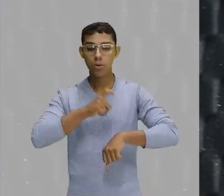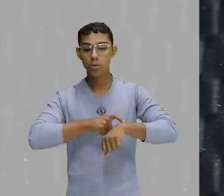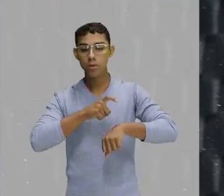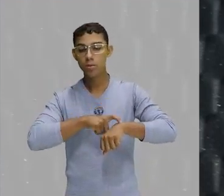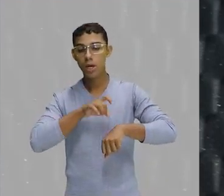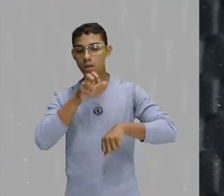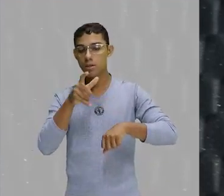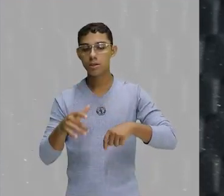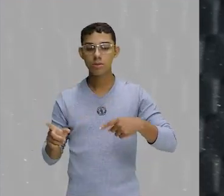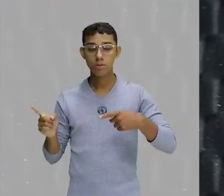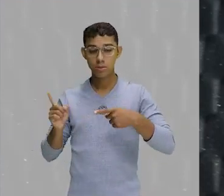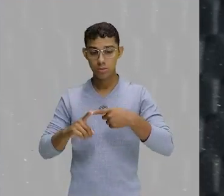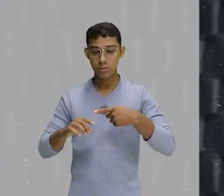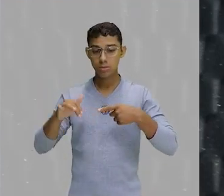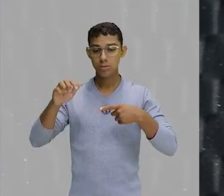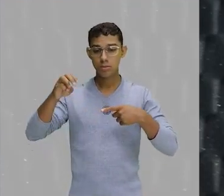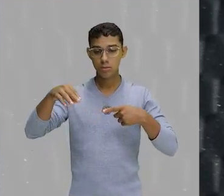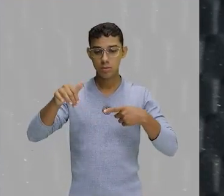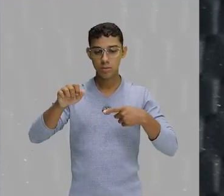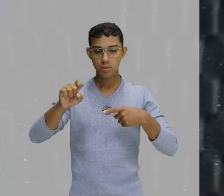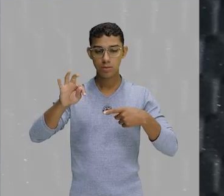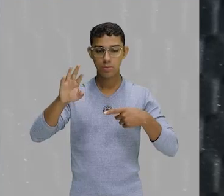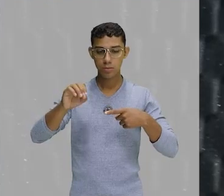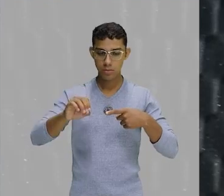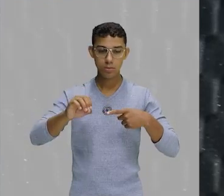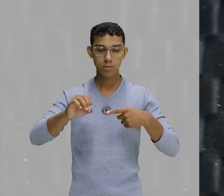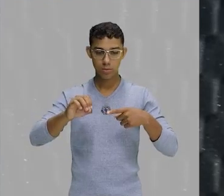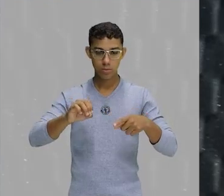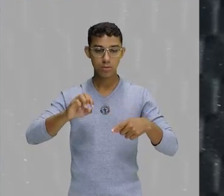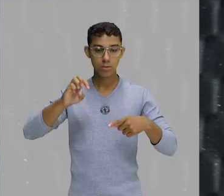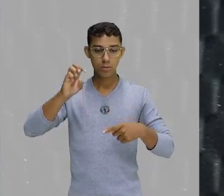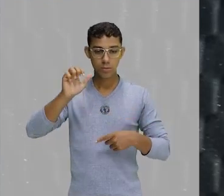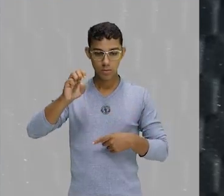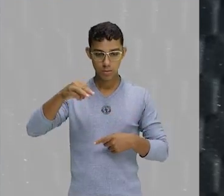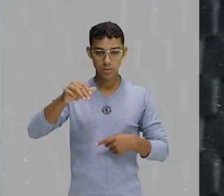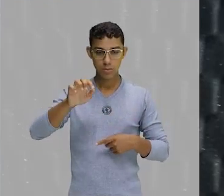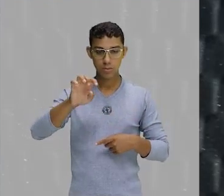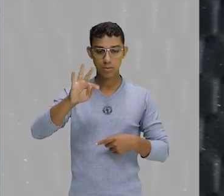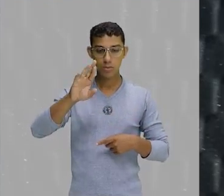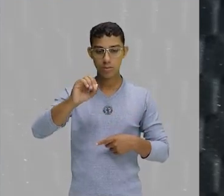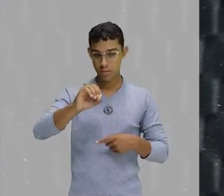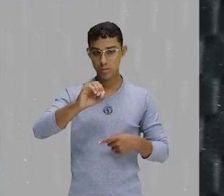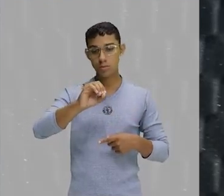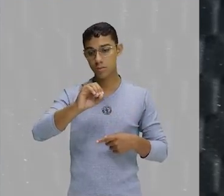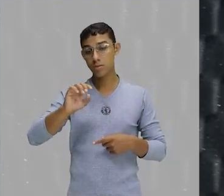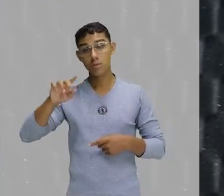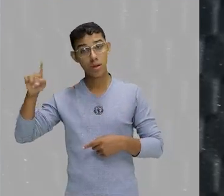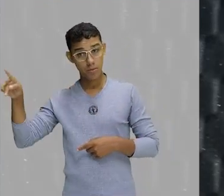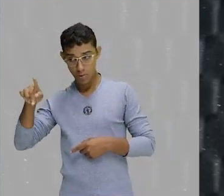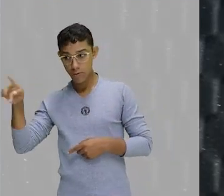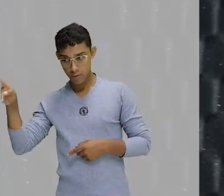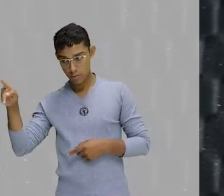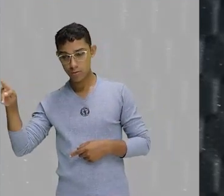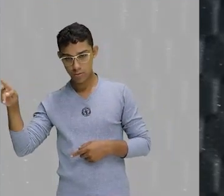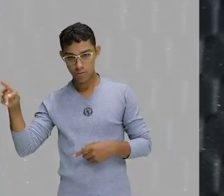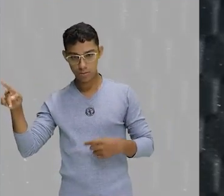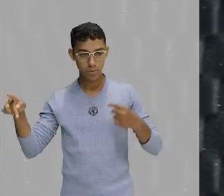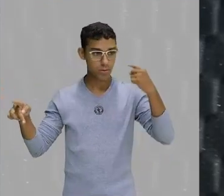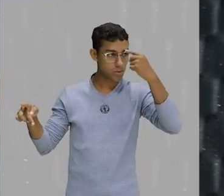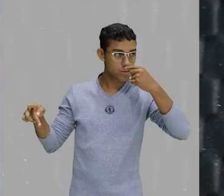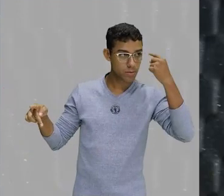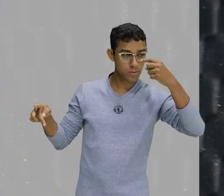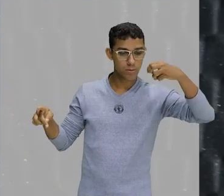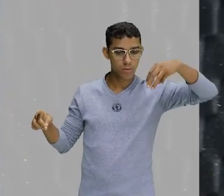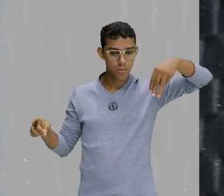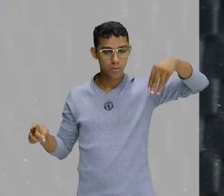aqui. Maestro, professor, maestro e professor, com uma diferença. Numa das nossas primeiras aulas, eu